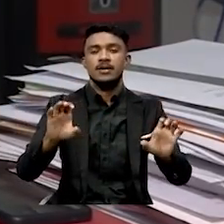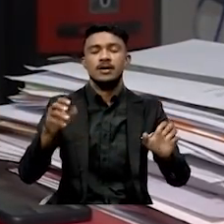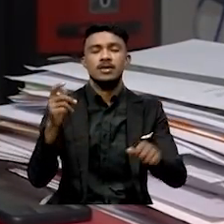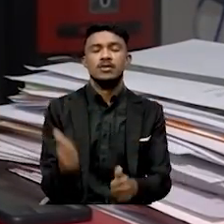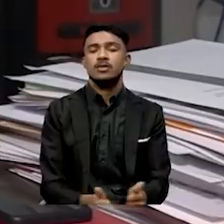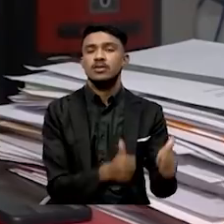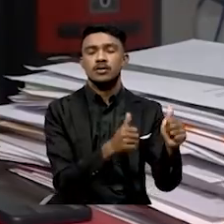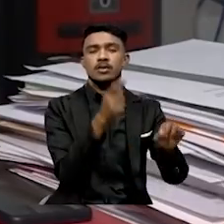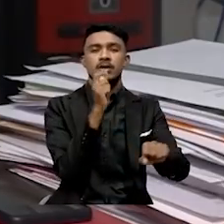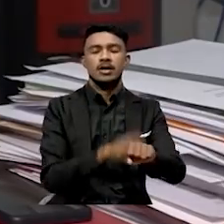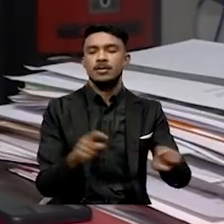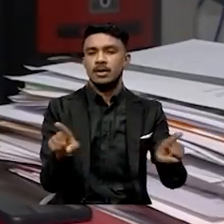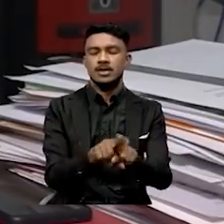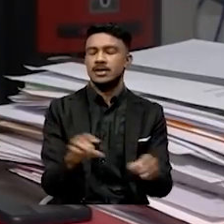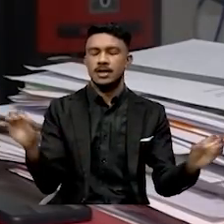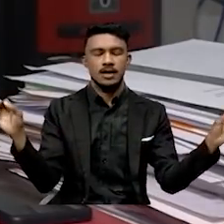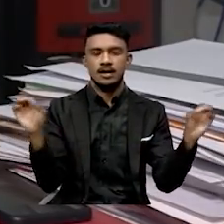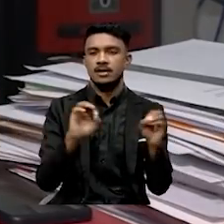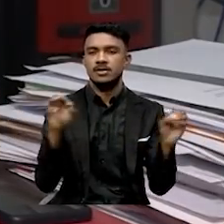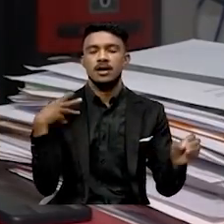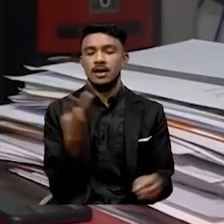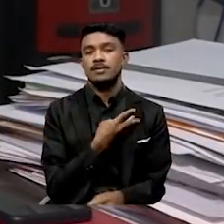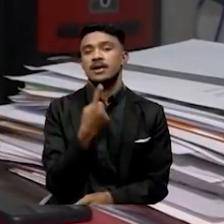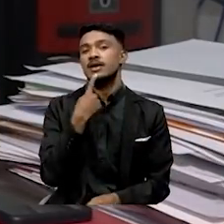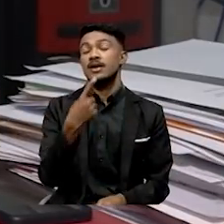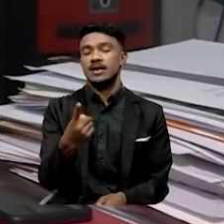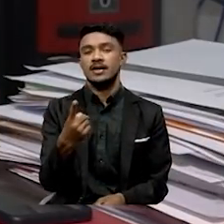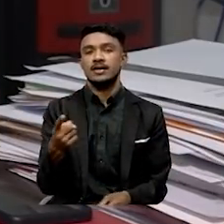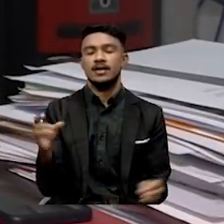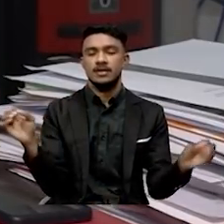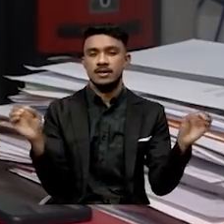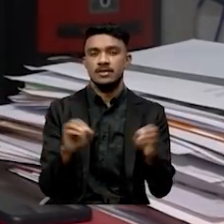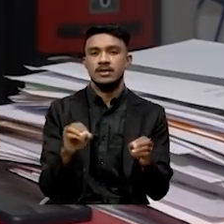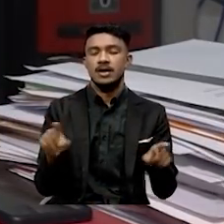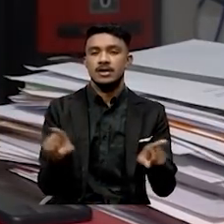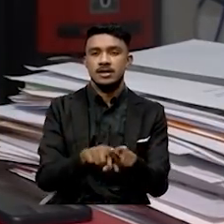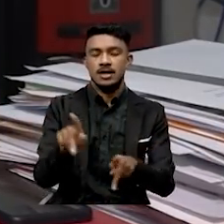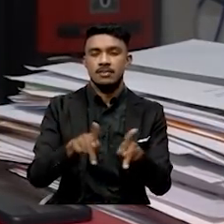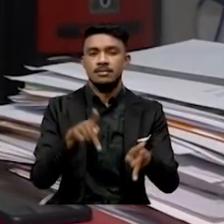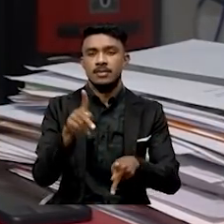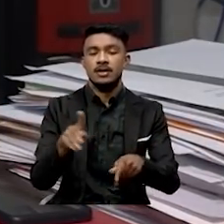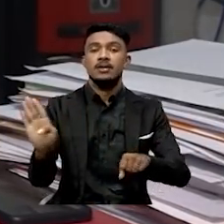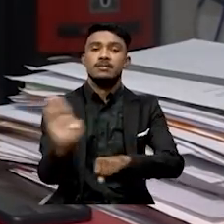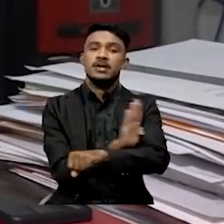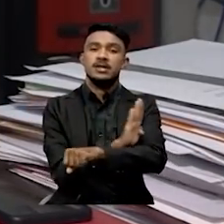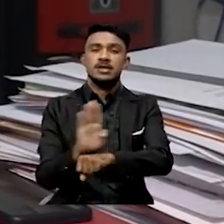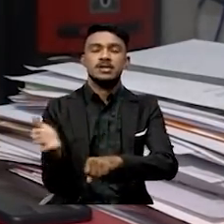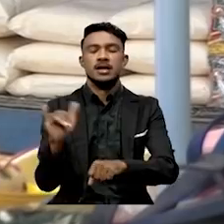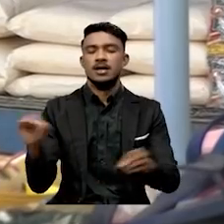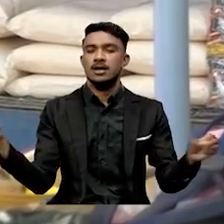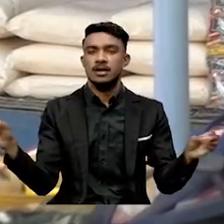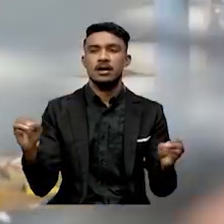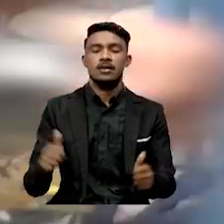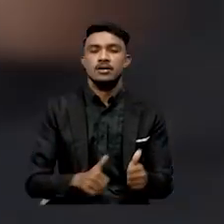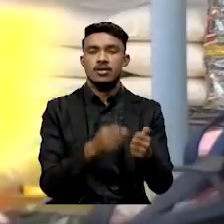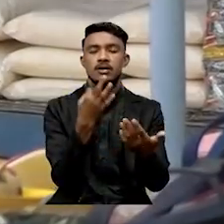saun ida hansa ne le Laos ne ami hatete fosai kata empresario ka businessman sira Laos aproveita sita saun ida